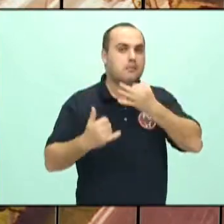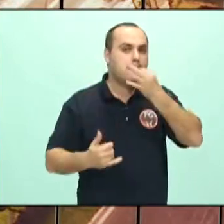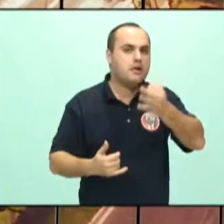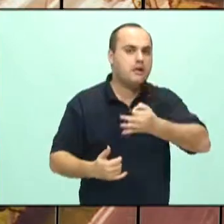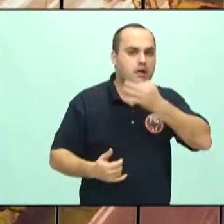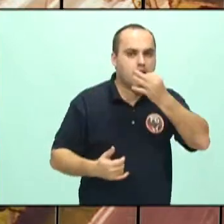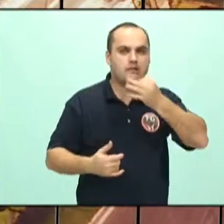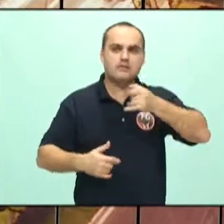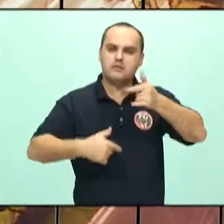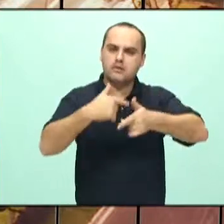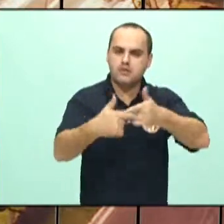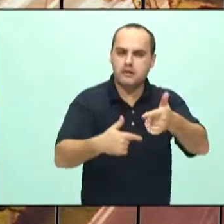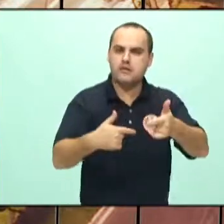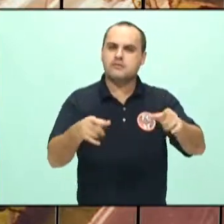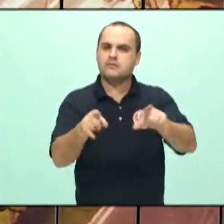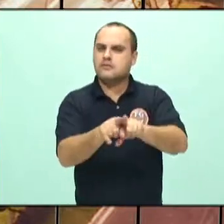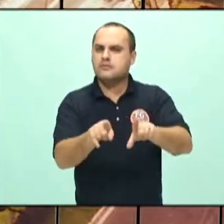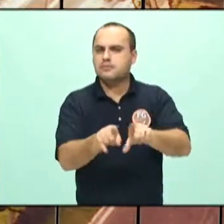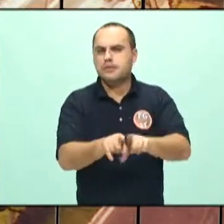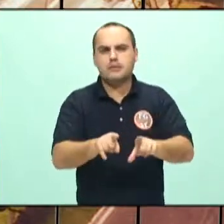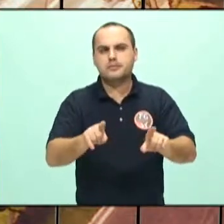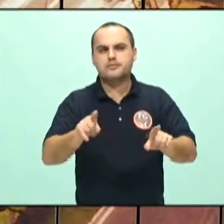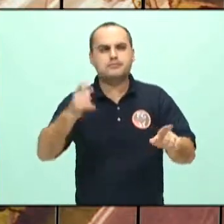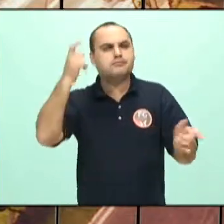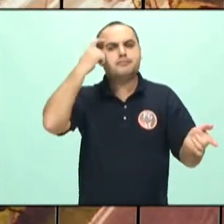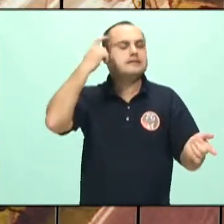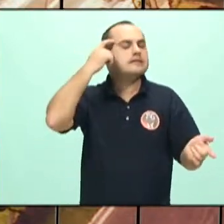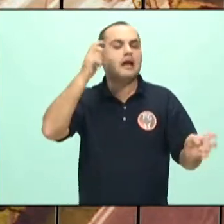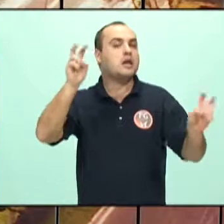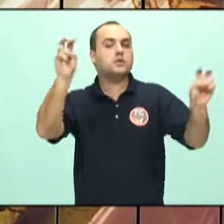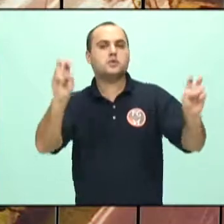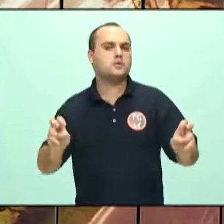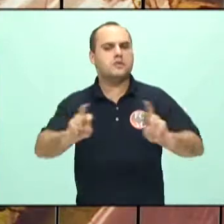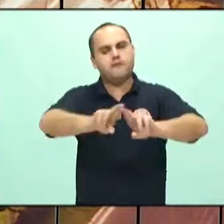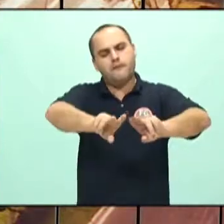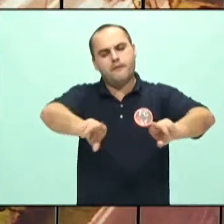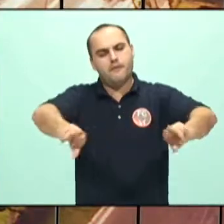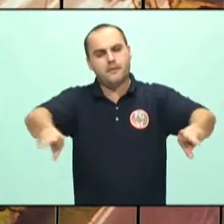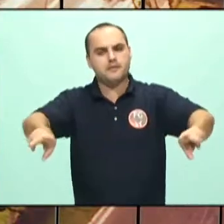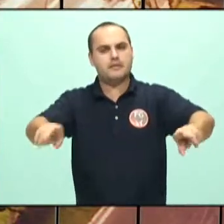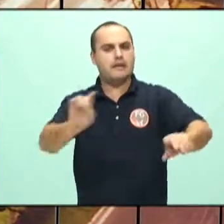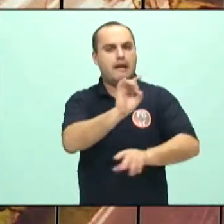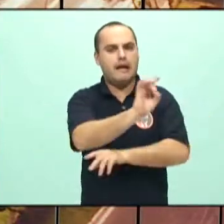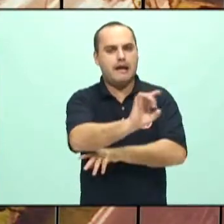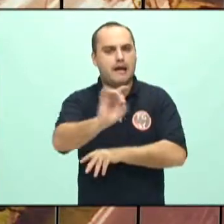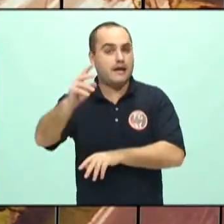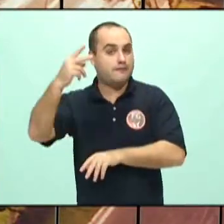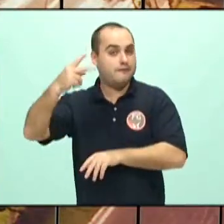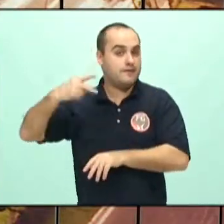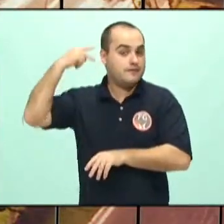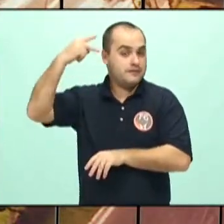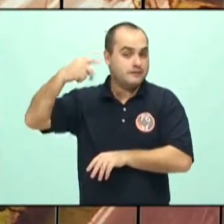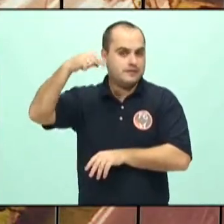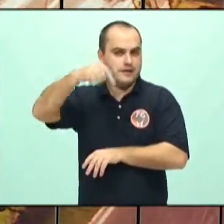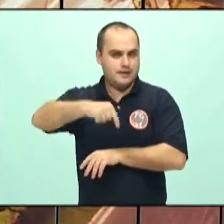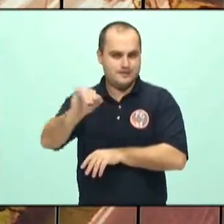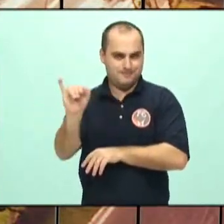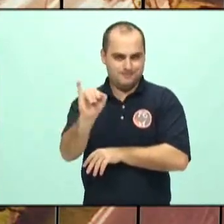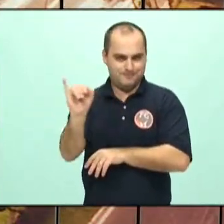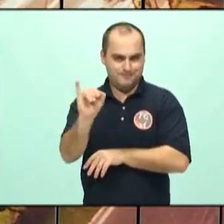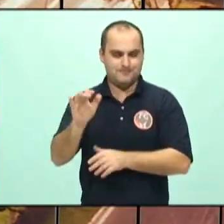trabalho e o que pensa a respeito dos mais variados assuntos e aspectos os nossos vereadores do Legislativo de